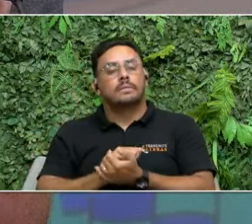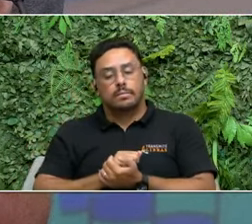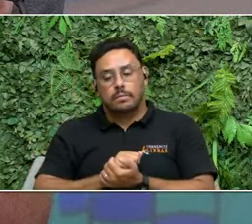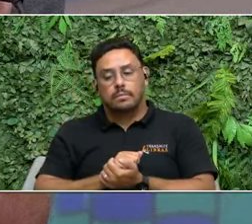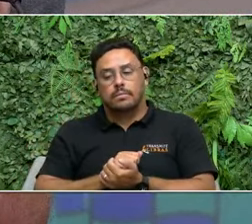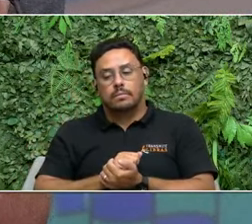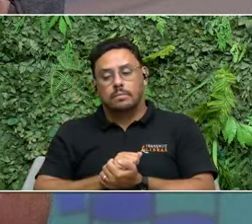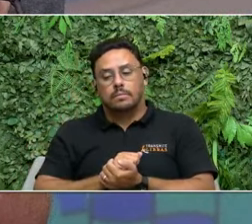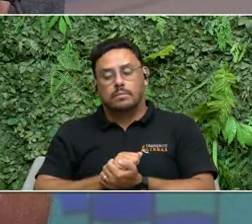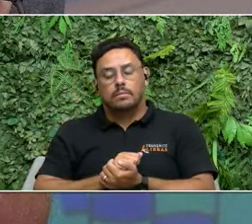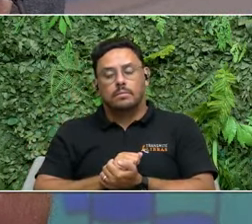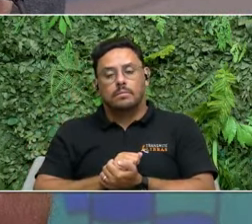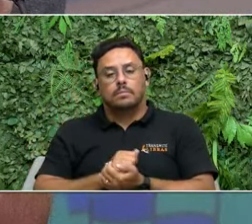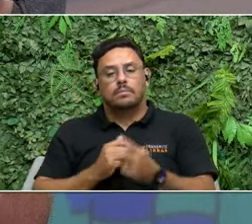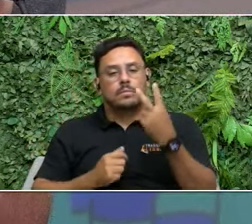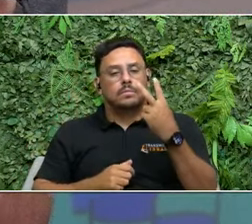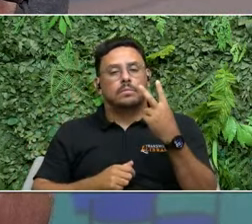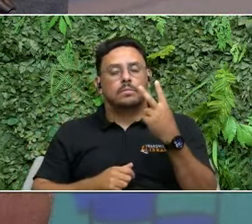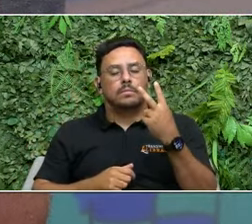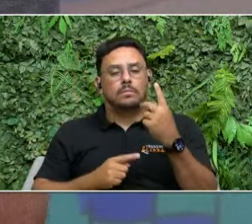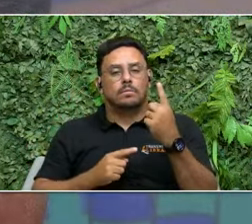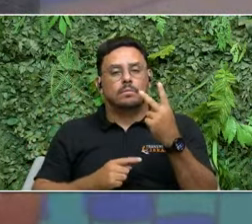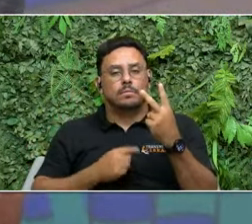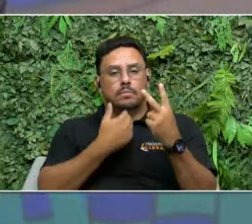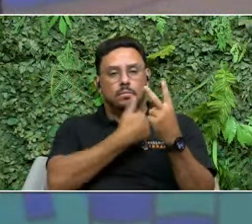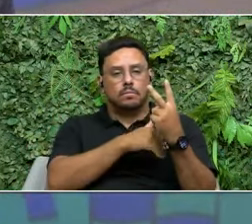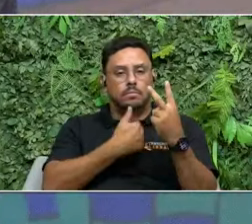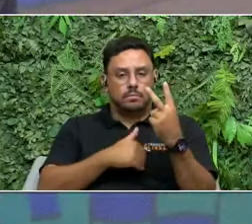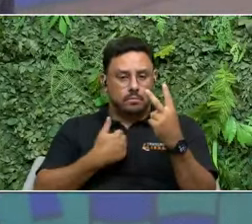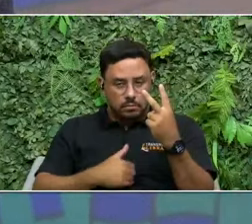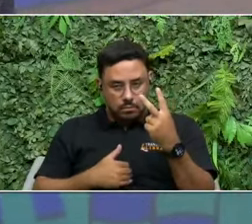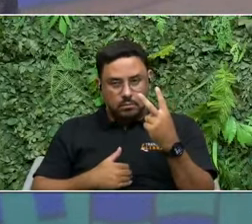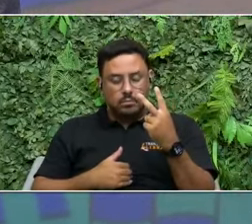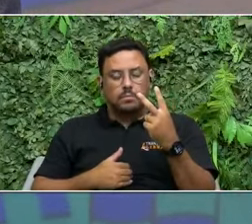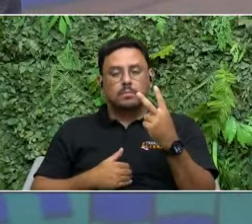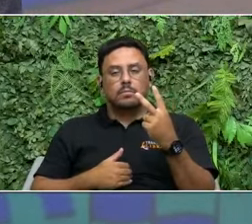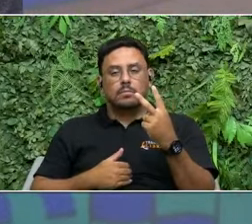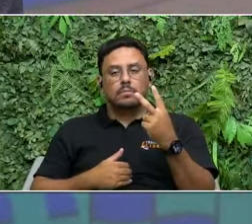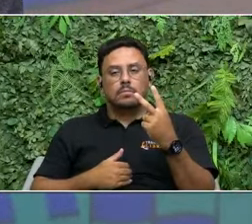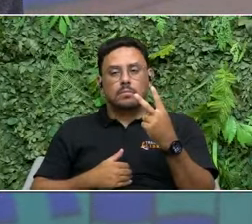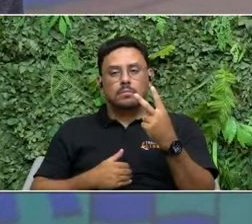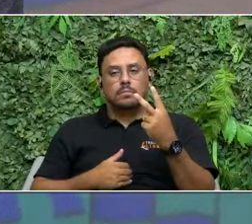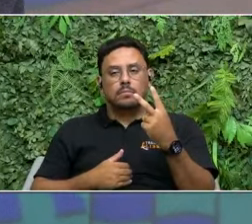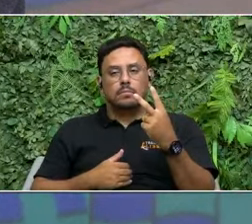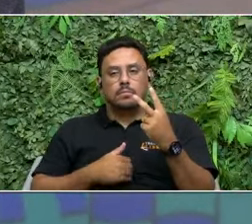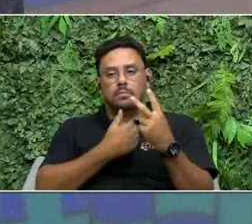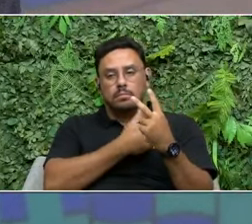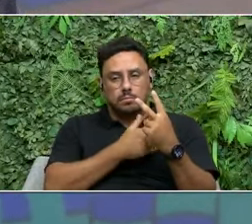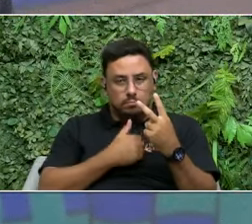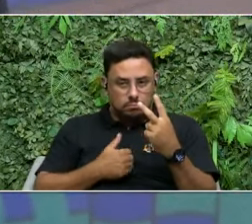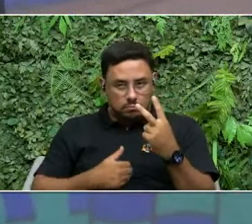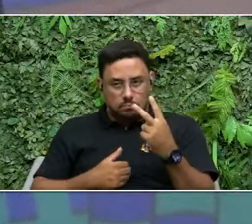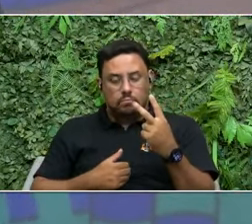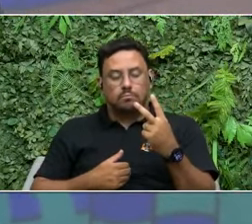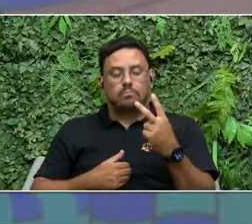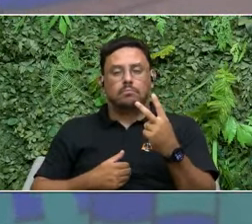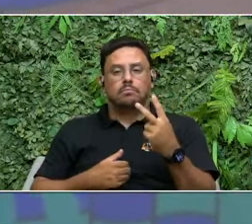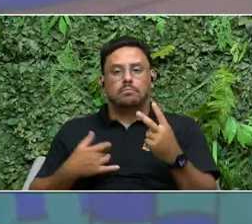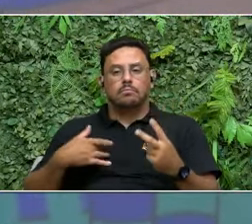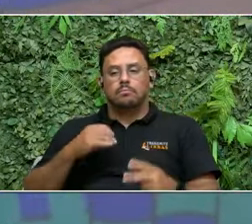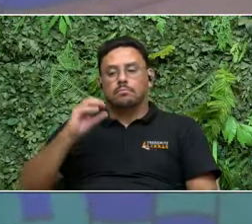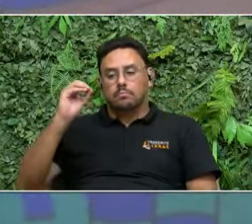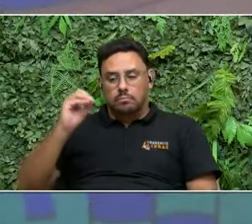Gilbert 2 a 0 pro Galo viu Bob 2 a 0 para o Atlético 2 a 0 você que está nas nossas